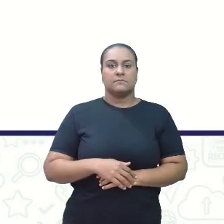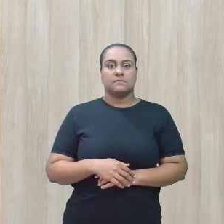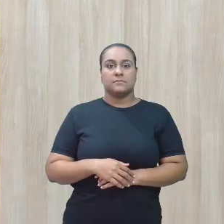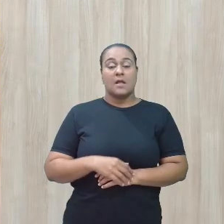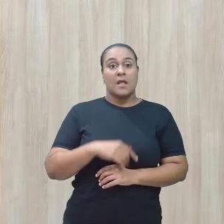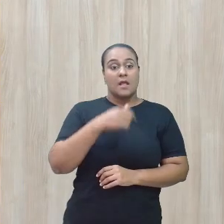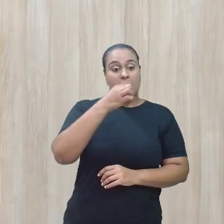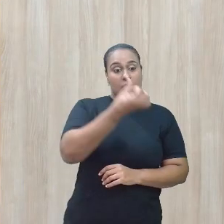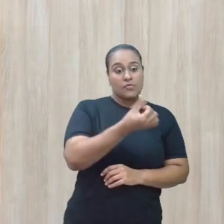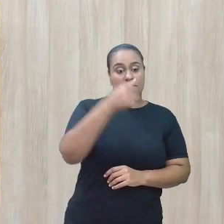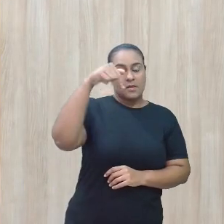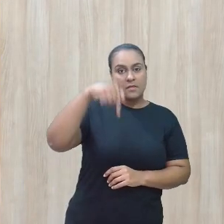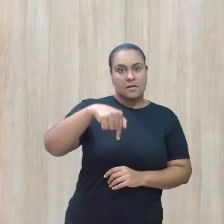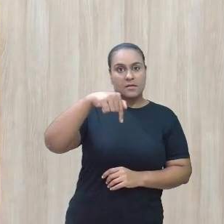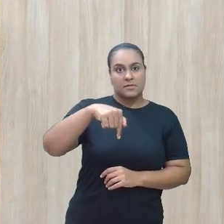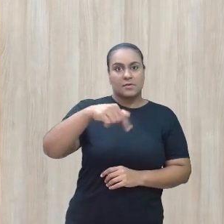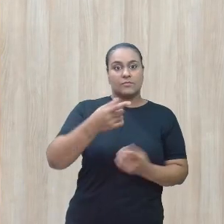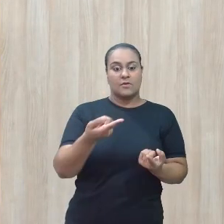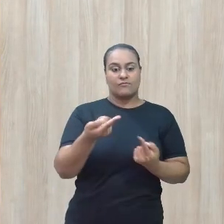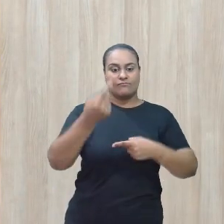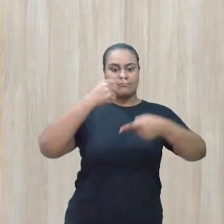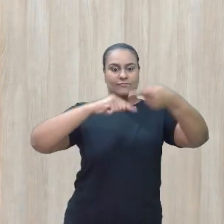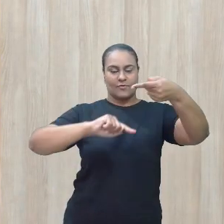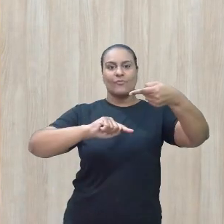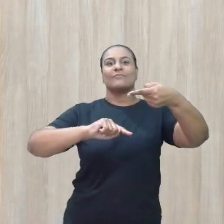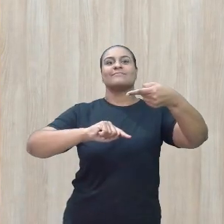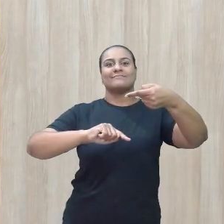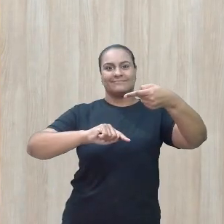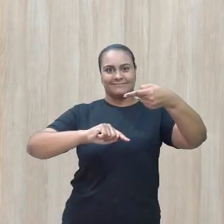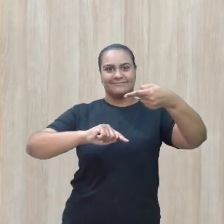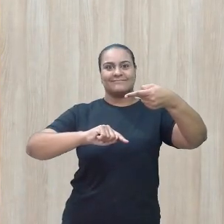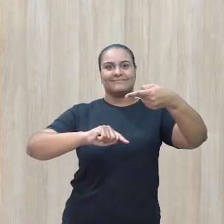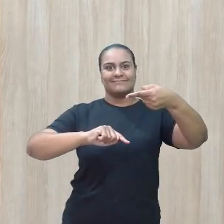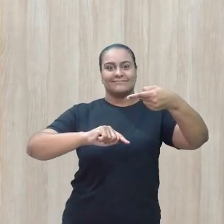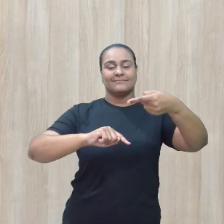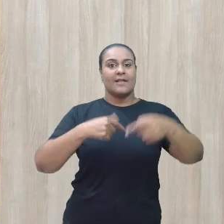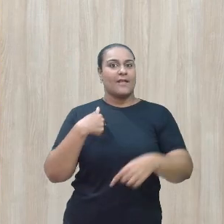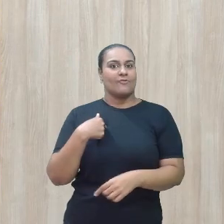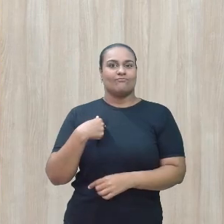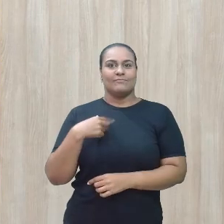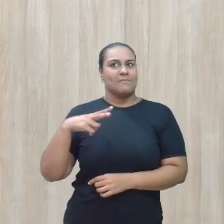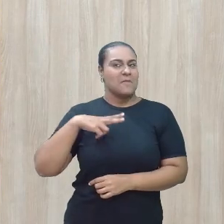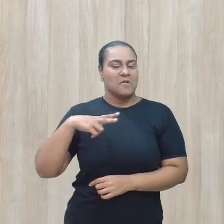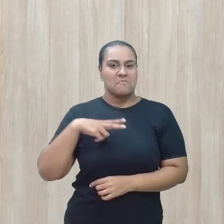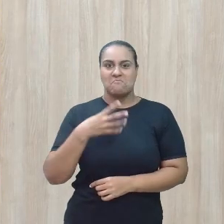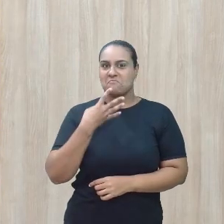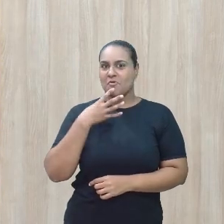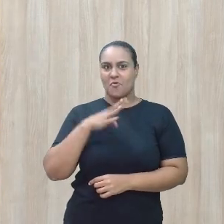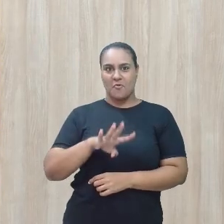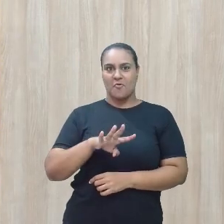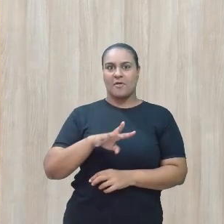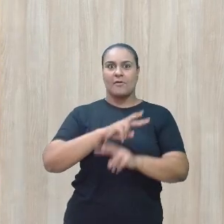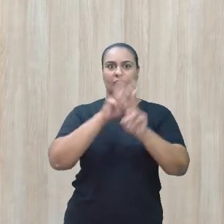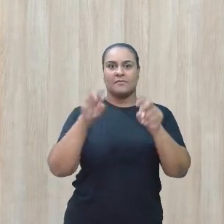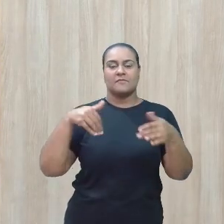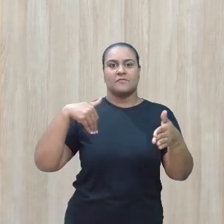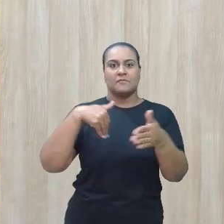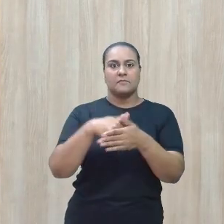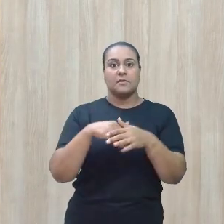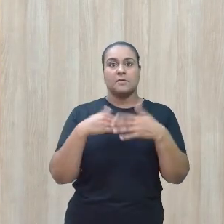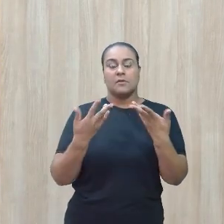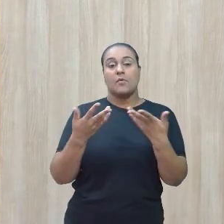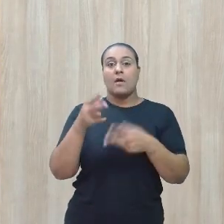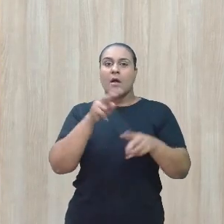já tem esse hábito de leitura e até mesmo para a gente que nem conhece tanto de futebol, eu particularmente não conheço, então quando a gente observa uma